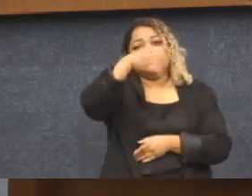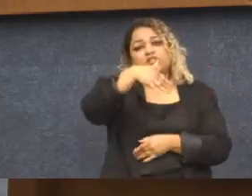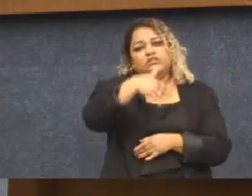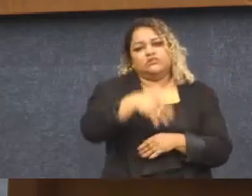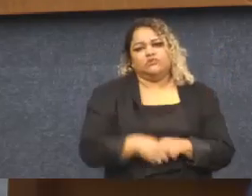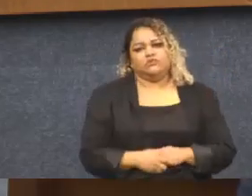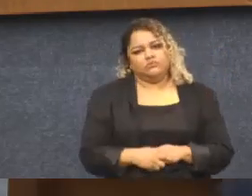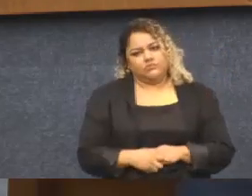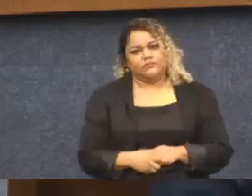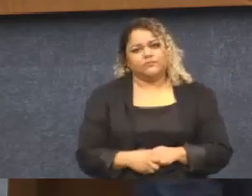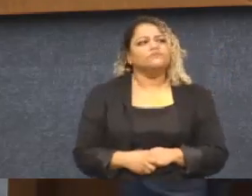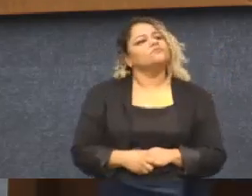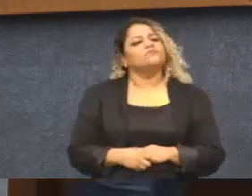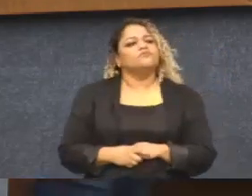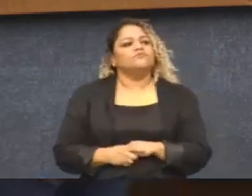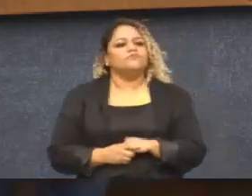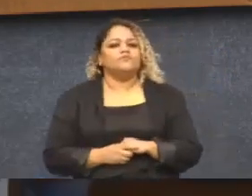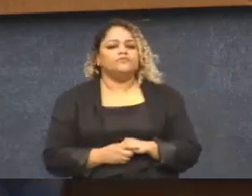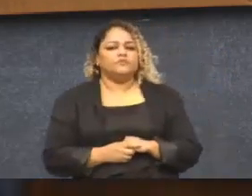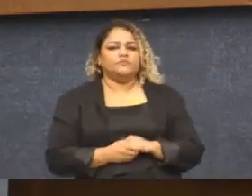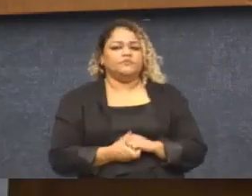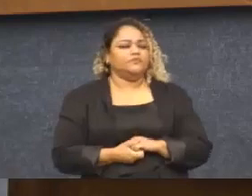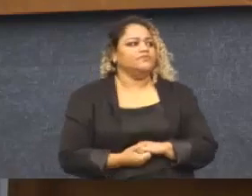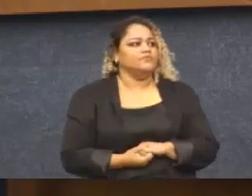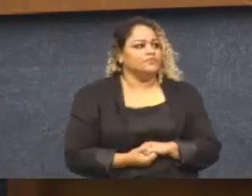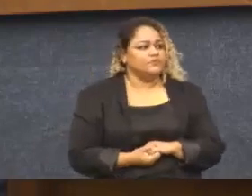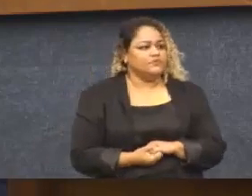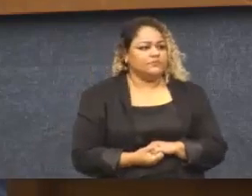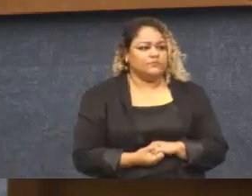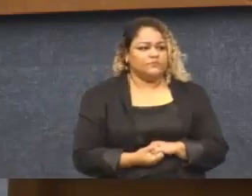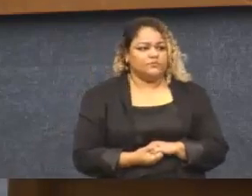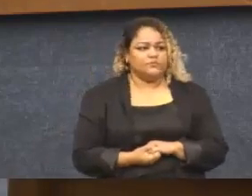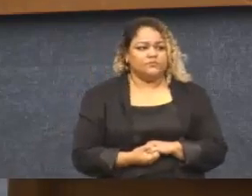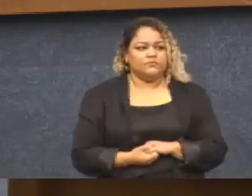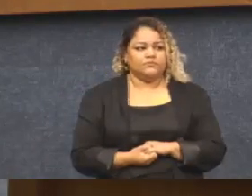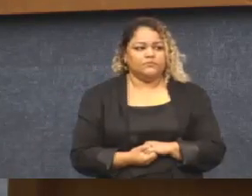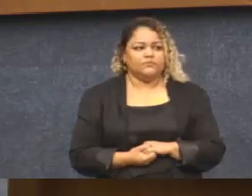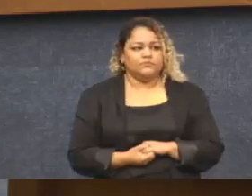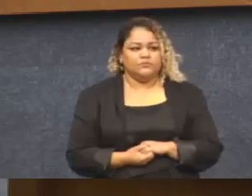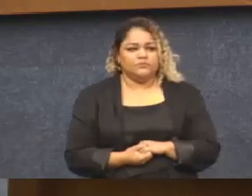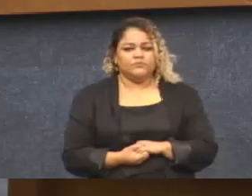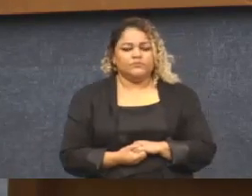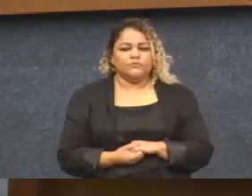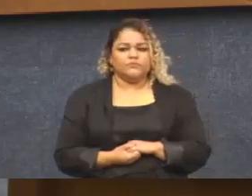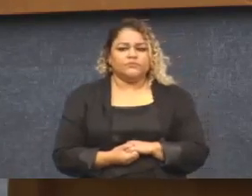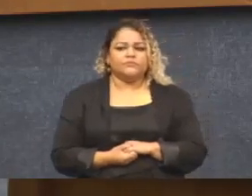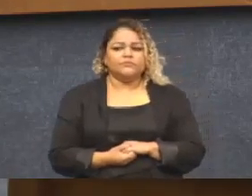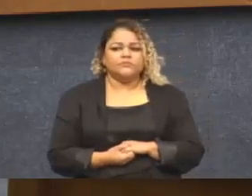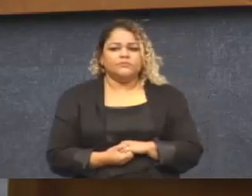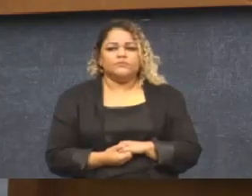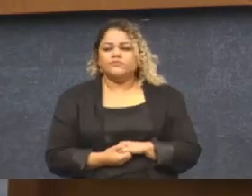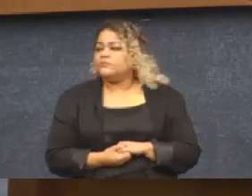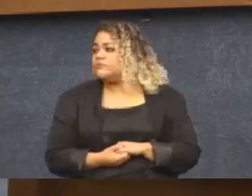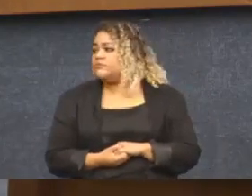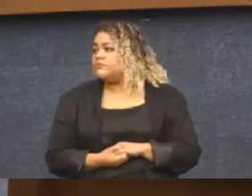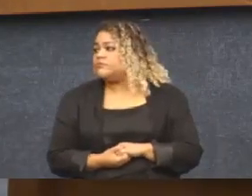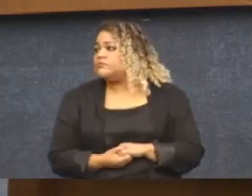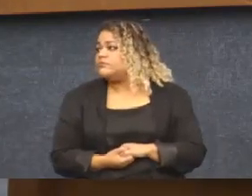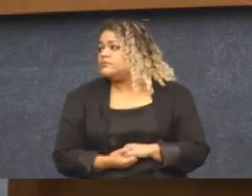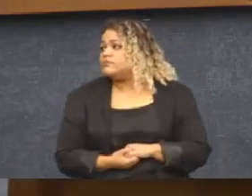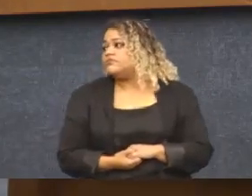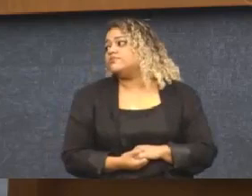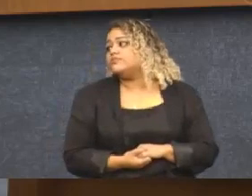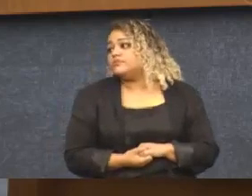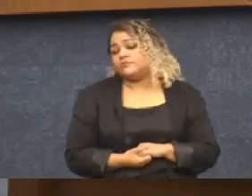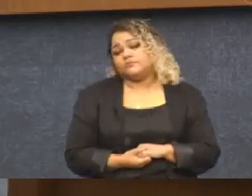Gabriel, vereador Gilson Guimarães, vereador Henrique Braga, eu, vereador Irlan Melo, Isa Lourença, vereador Jorge Santos,